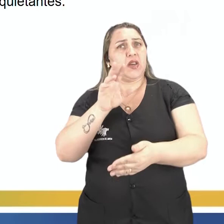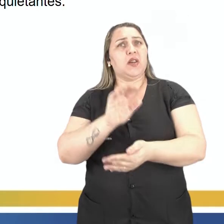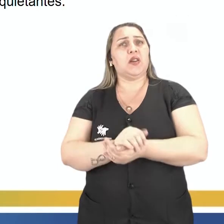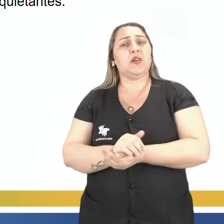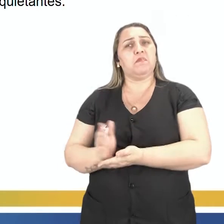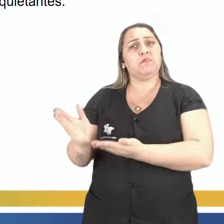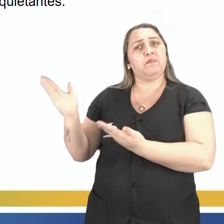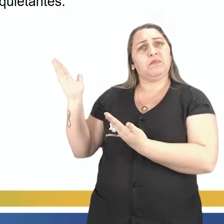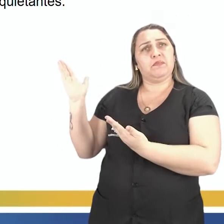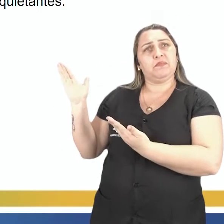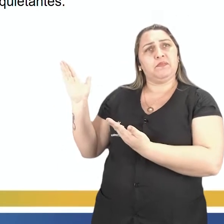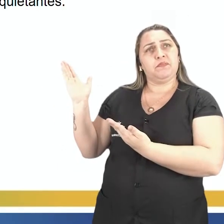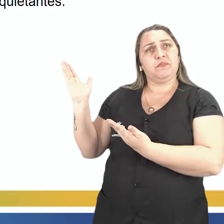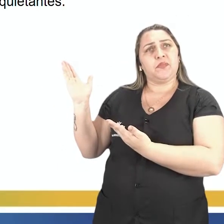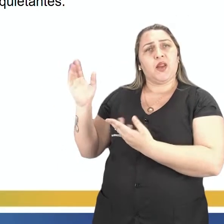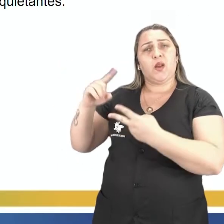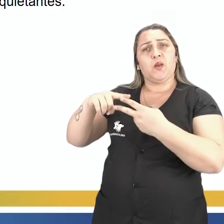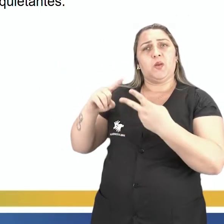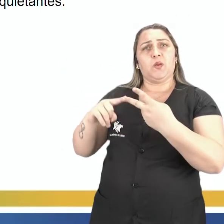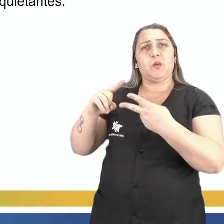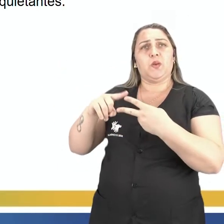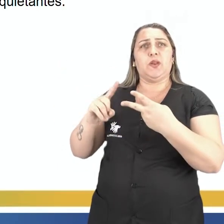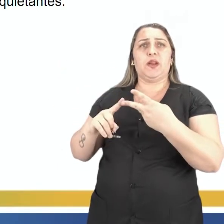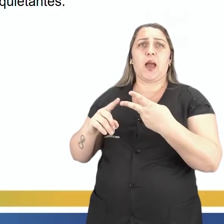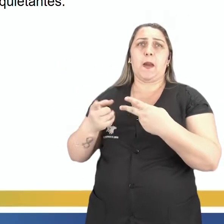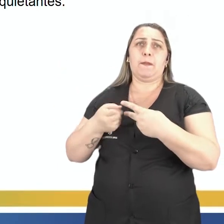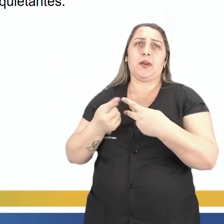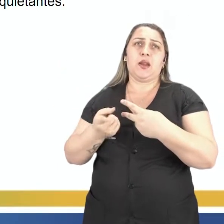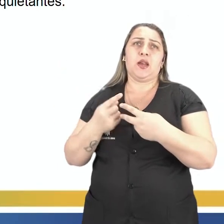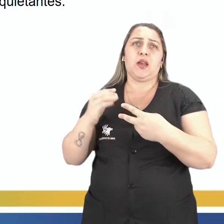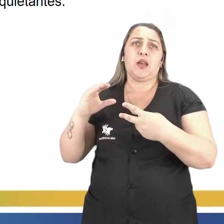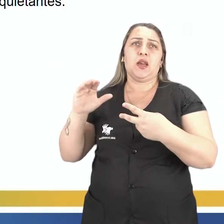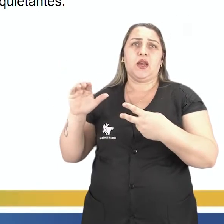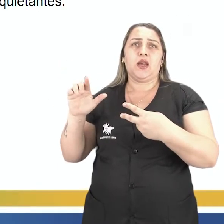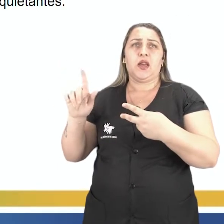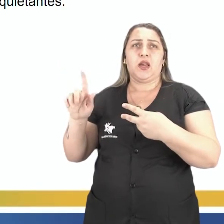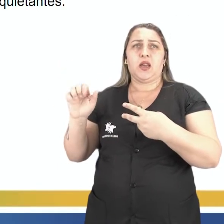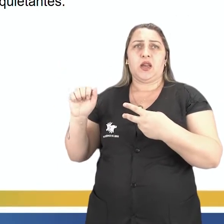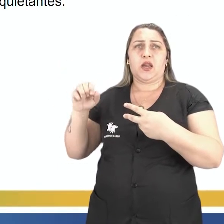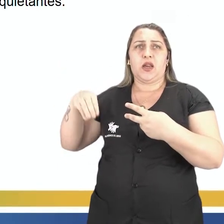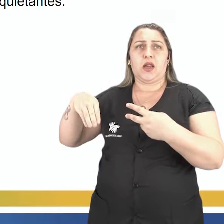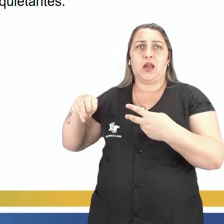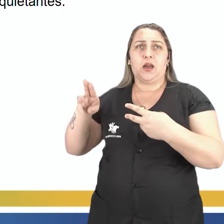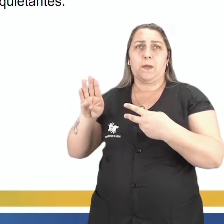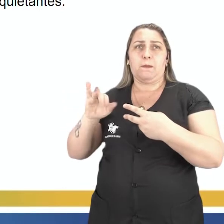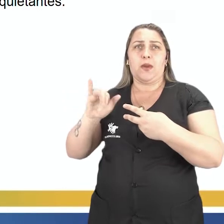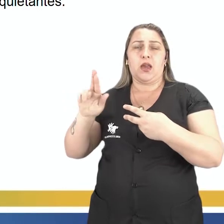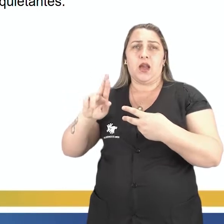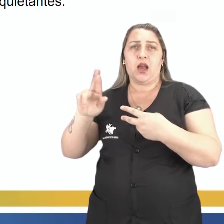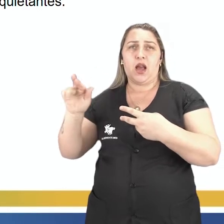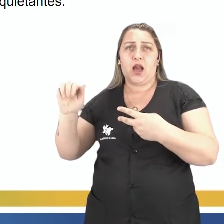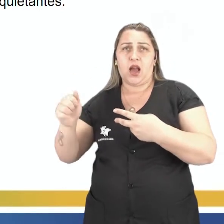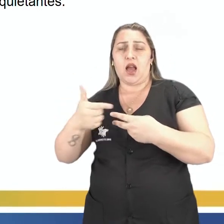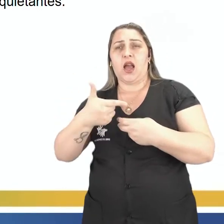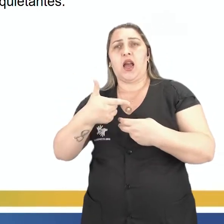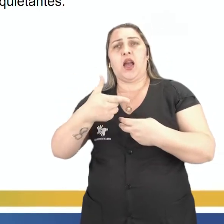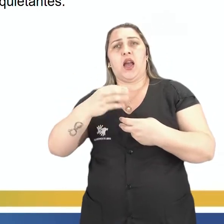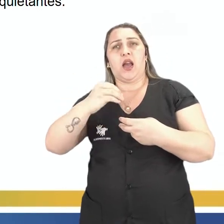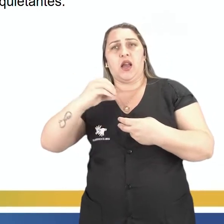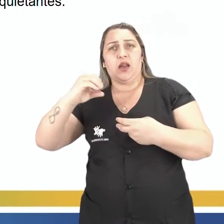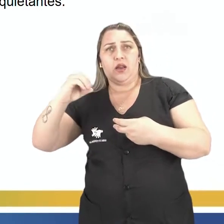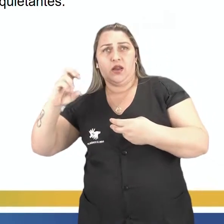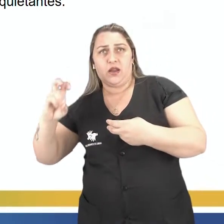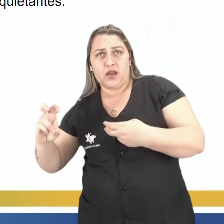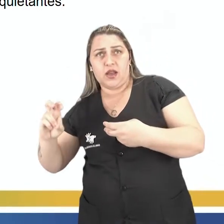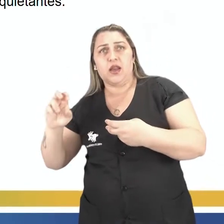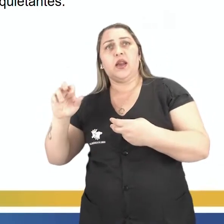tela comigo, gente, duas obras. A primeira chama-se Gambiarras 01, de 2005, e Gambiarras